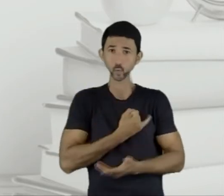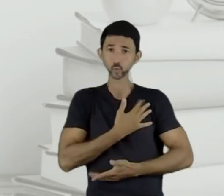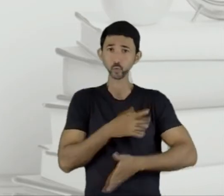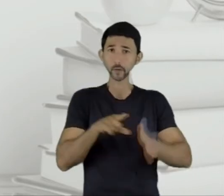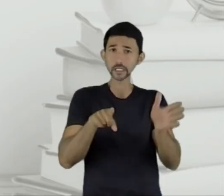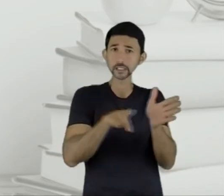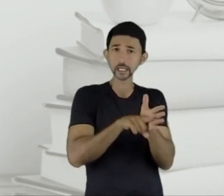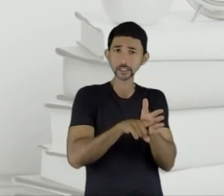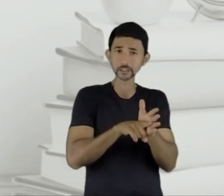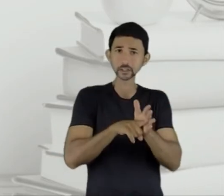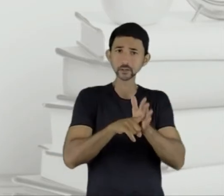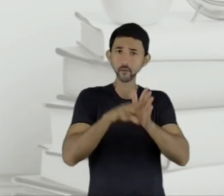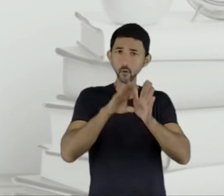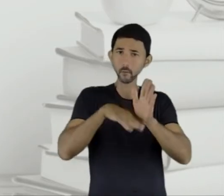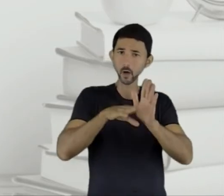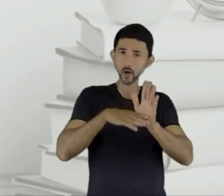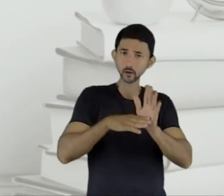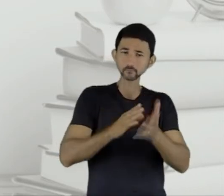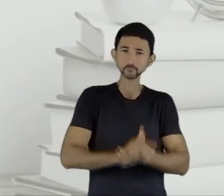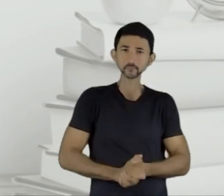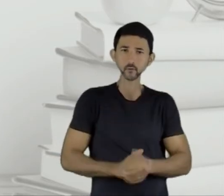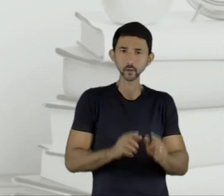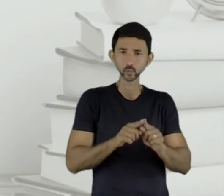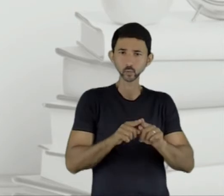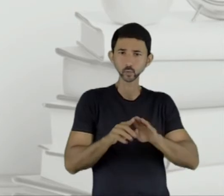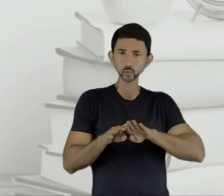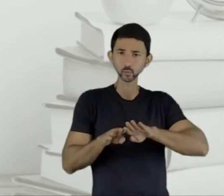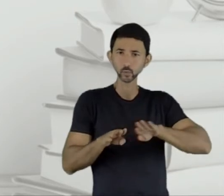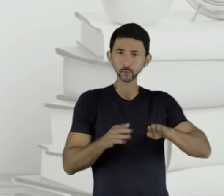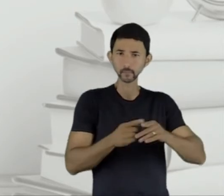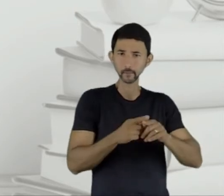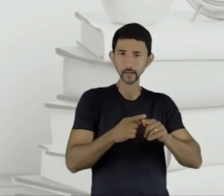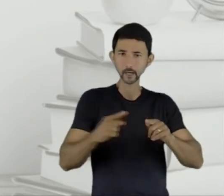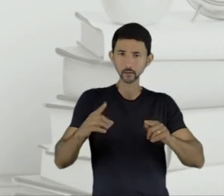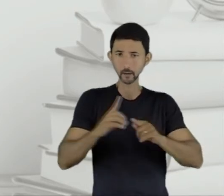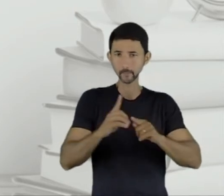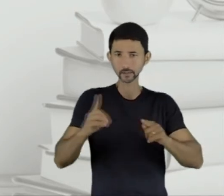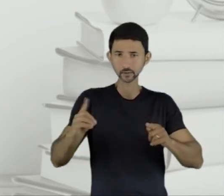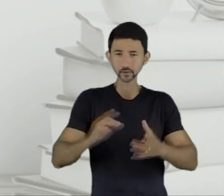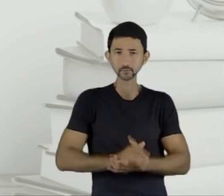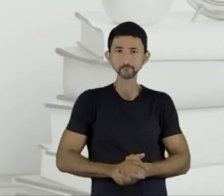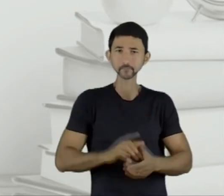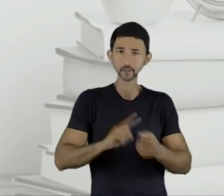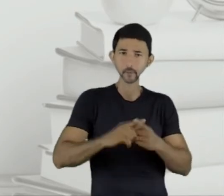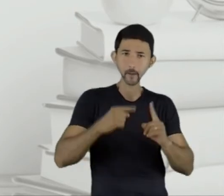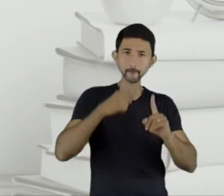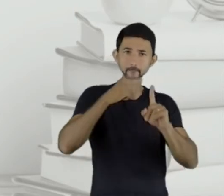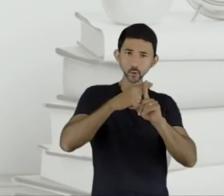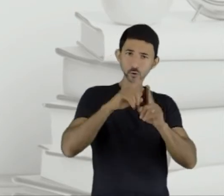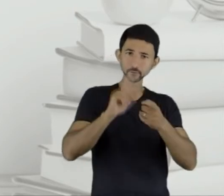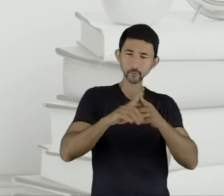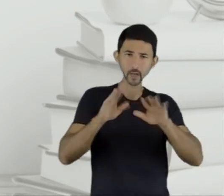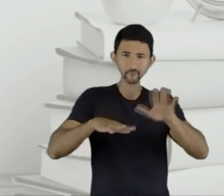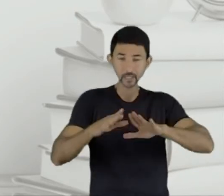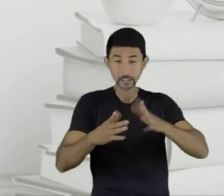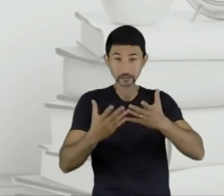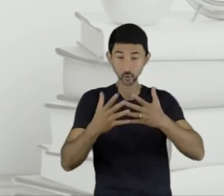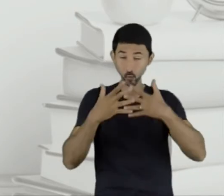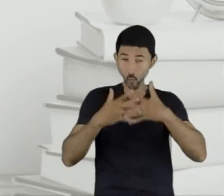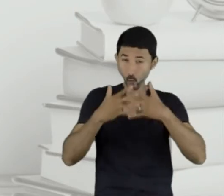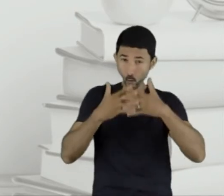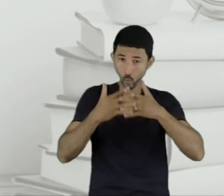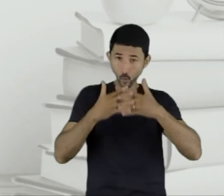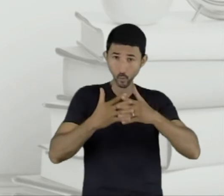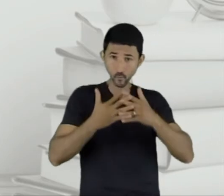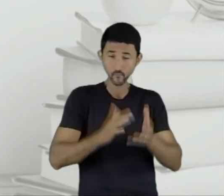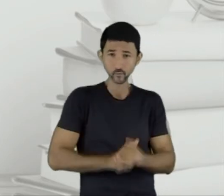gente decresce para a esquerda, cresce para a direita, assim como no positivo, né? Mas às vezes a gente acaba se enganando aí por causa